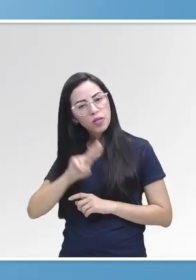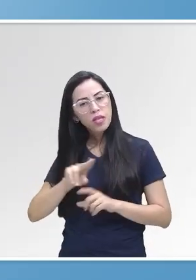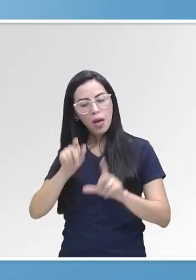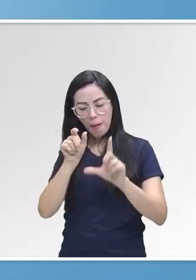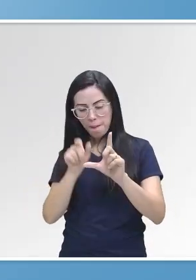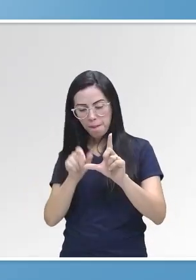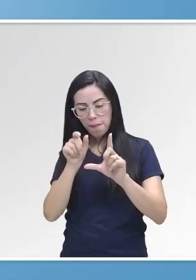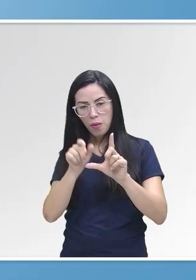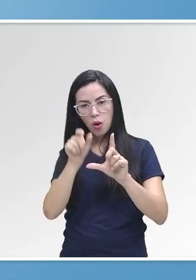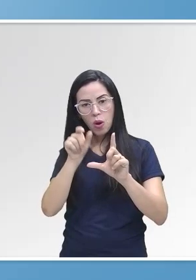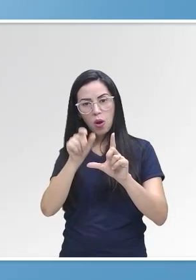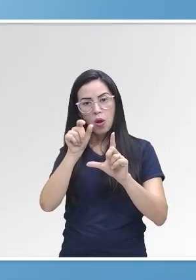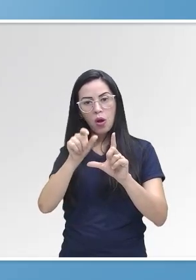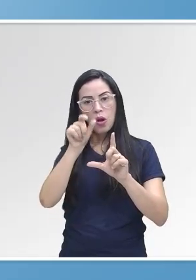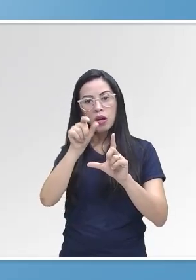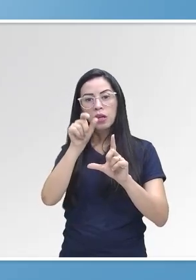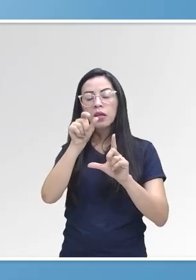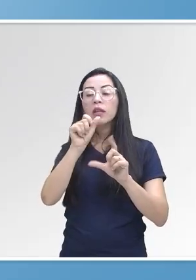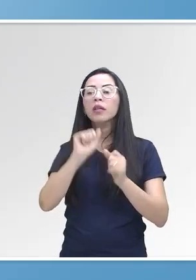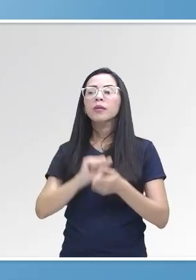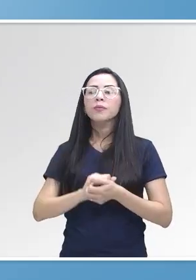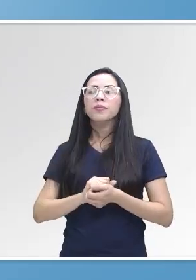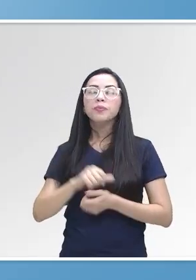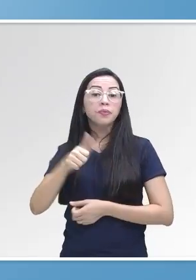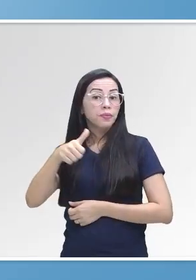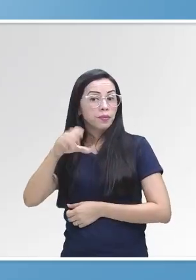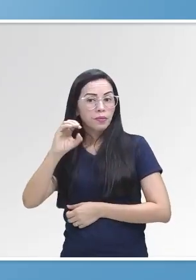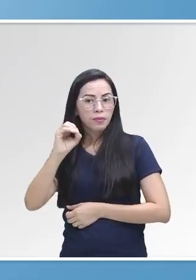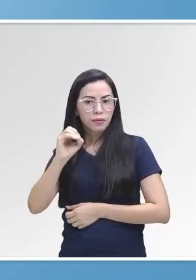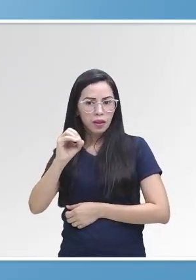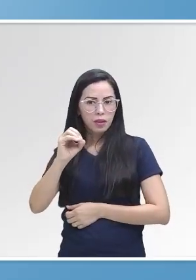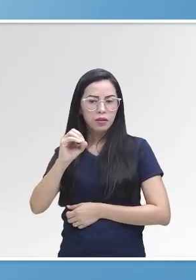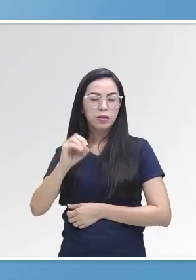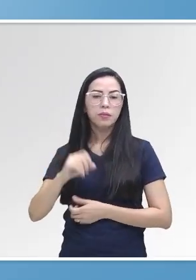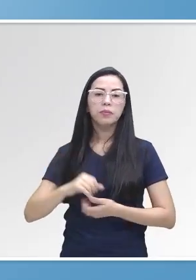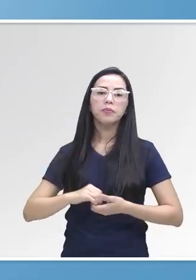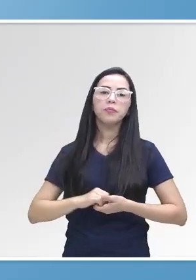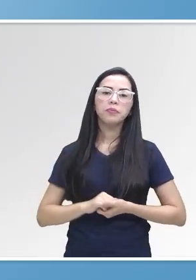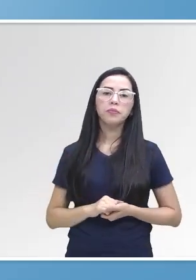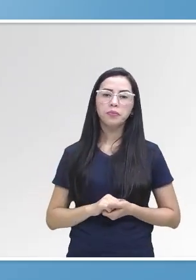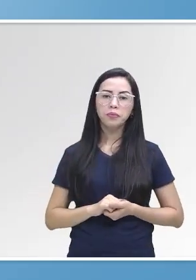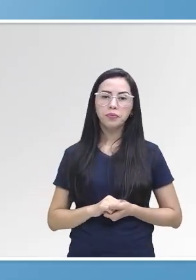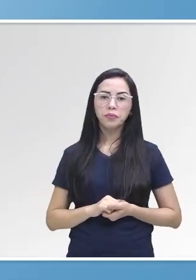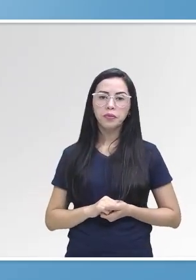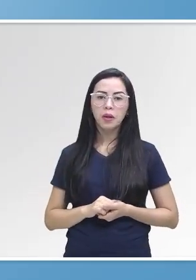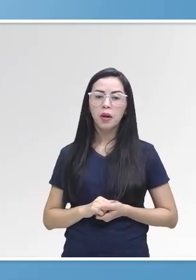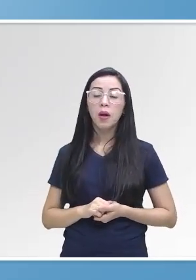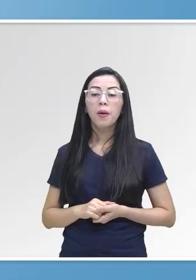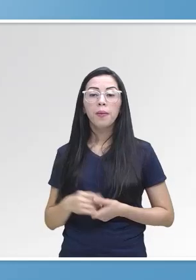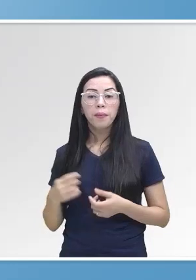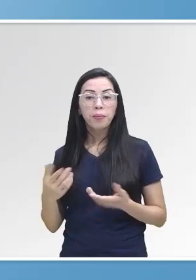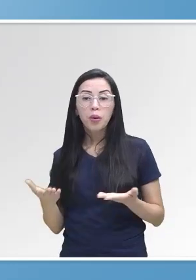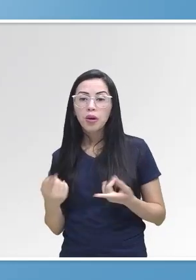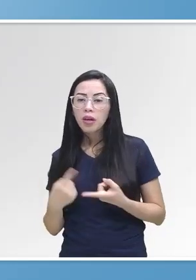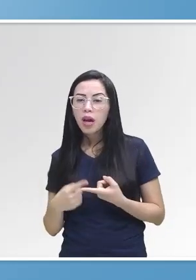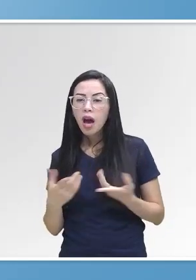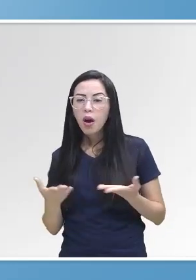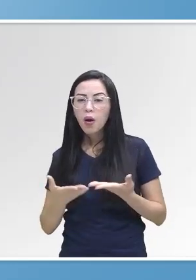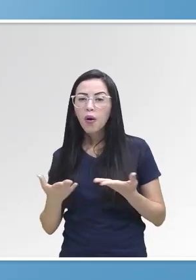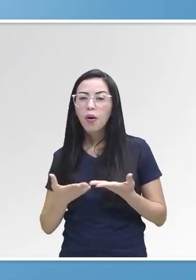que 10 bloquinhos para fazer essa representação de quais as brincadeiras